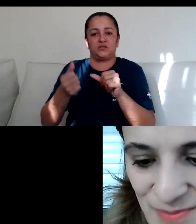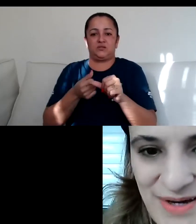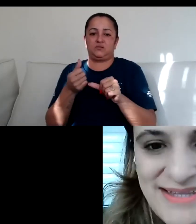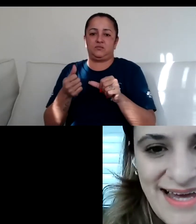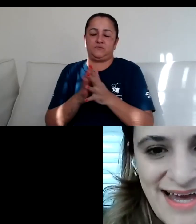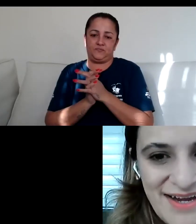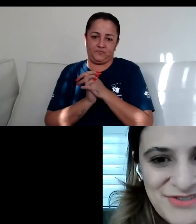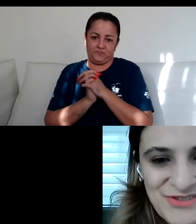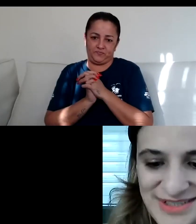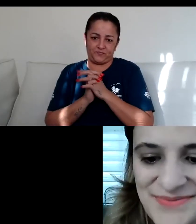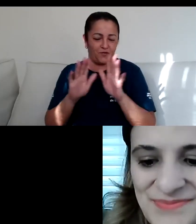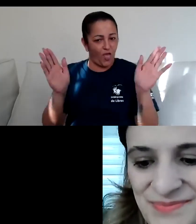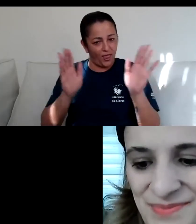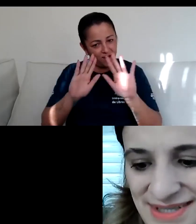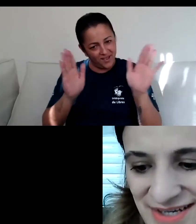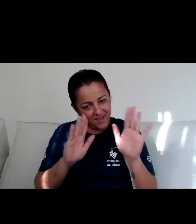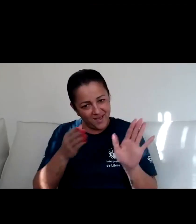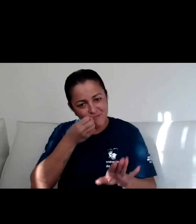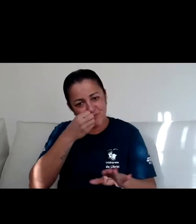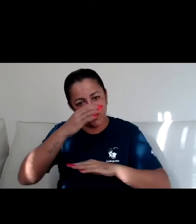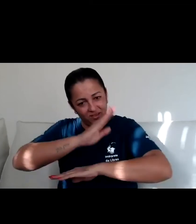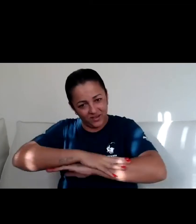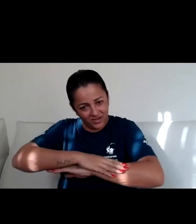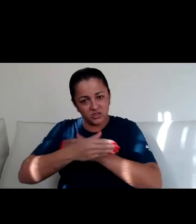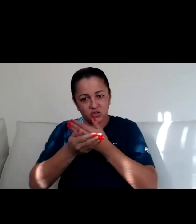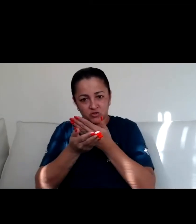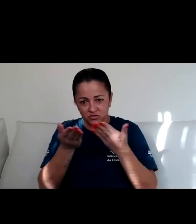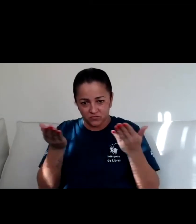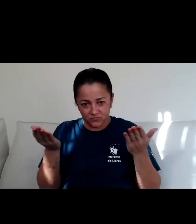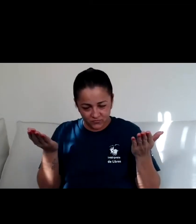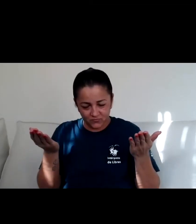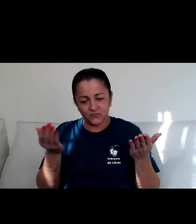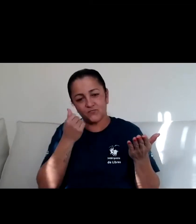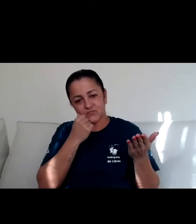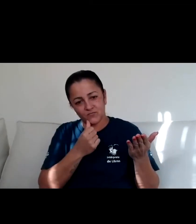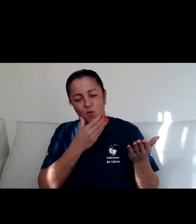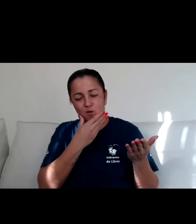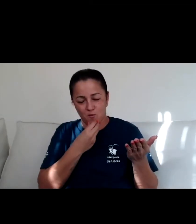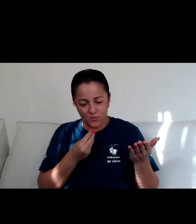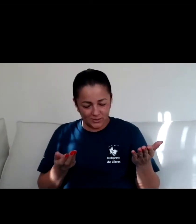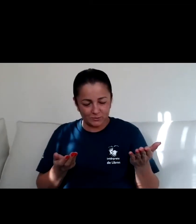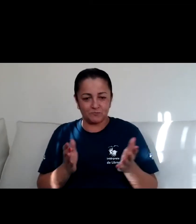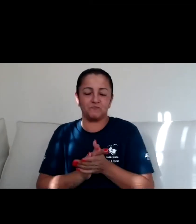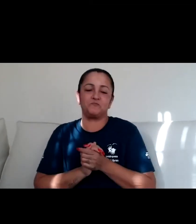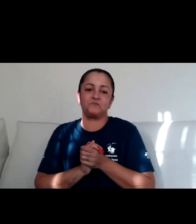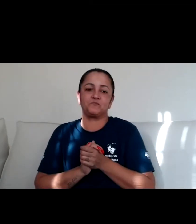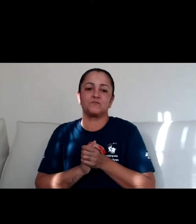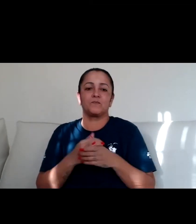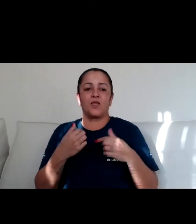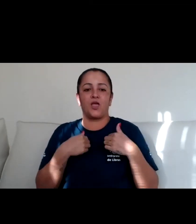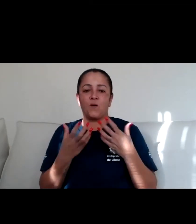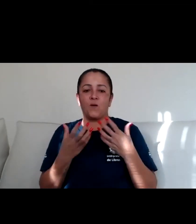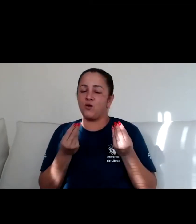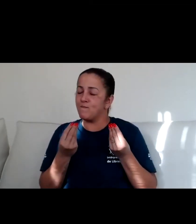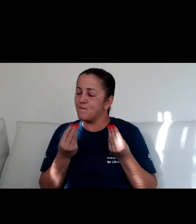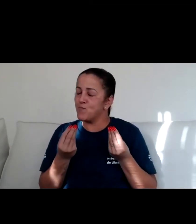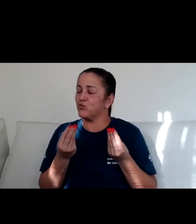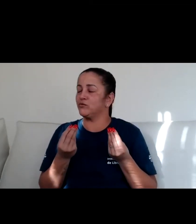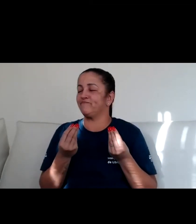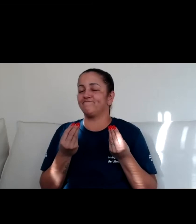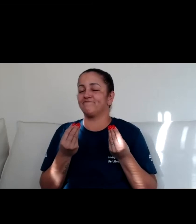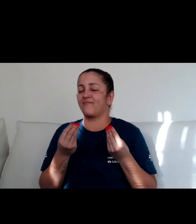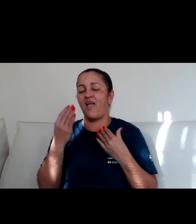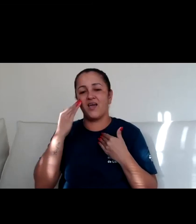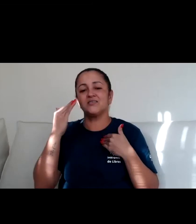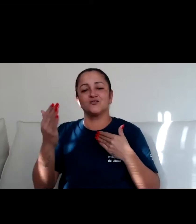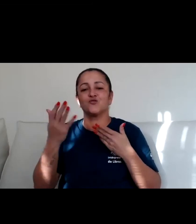Olá, boa tarde. Boa tarde a todas e a todos. Eu quero muito agradecer o convite das mulheres